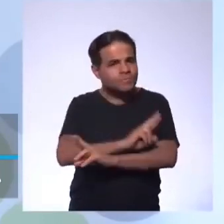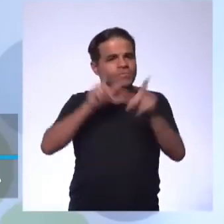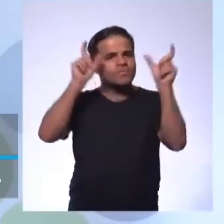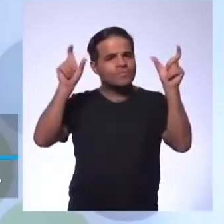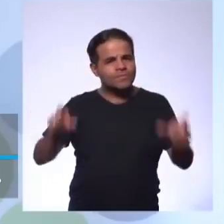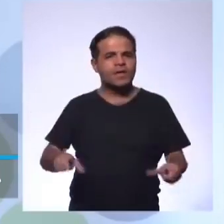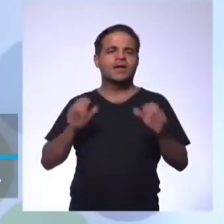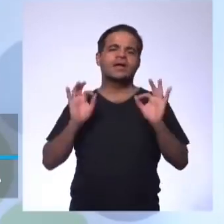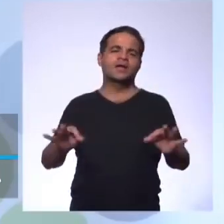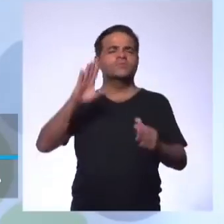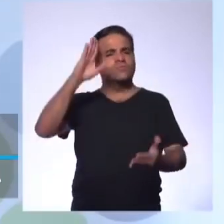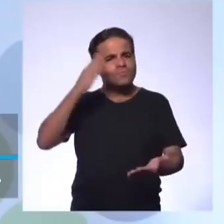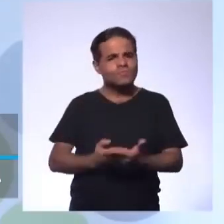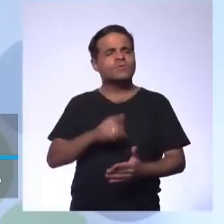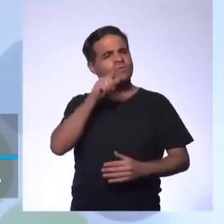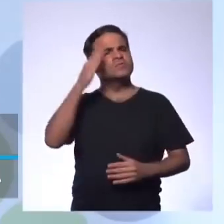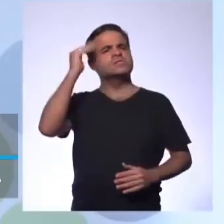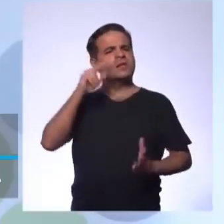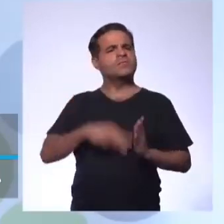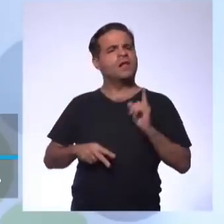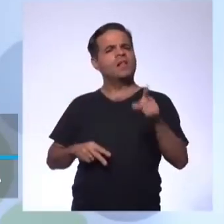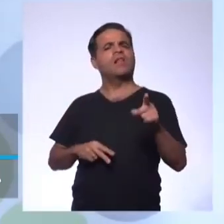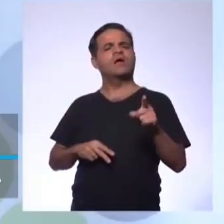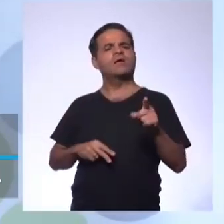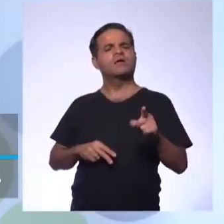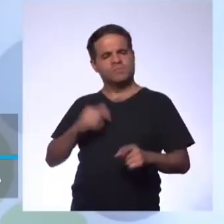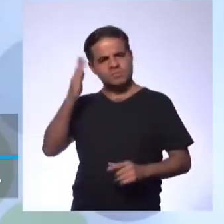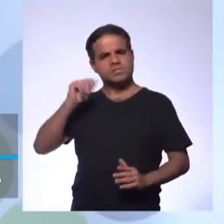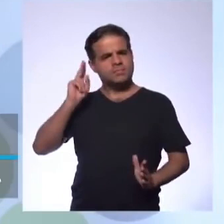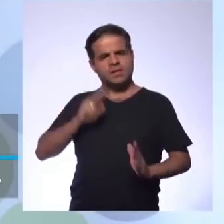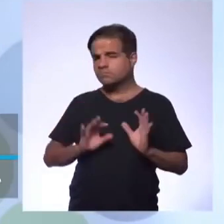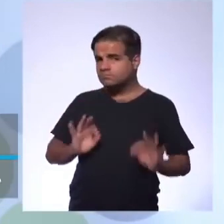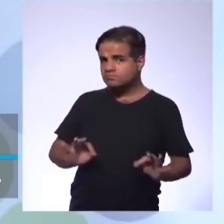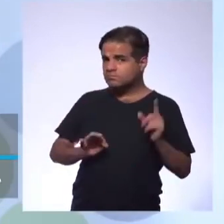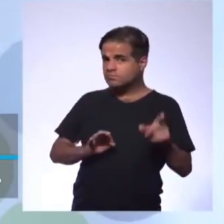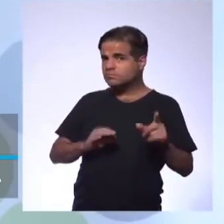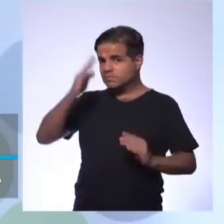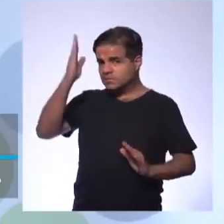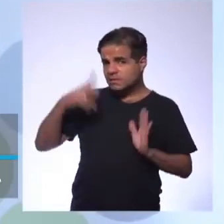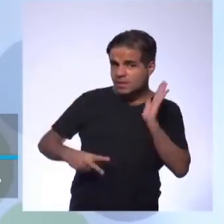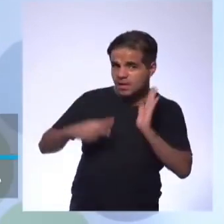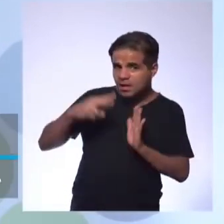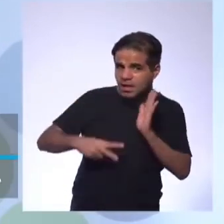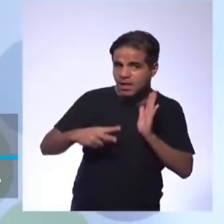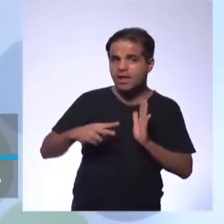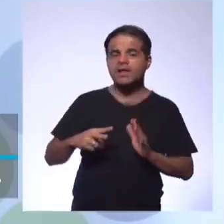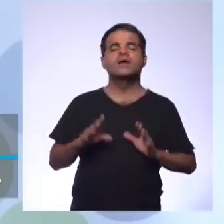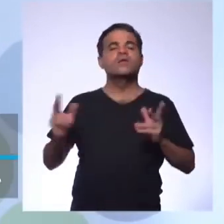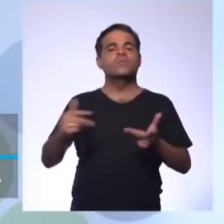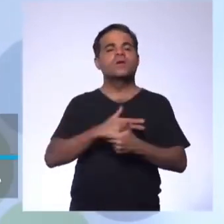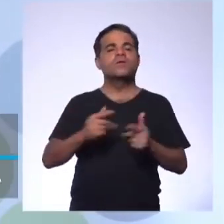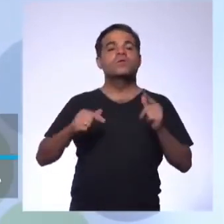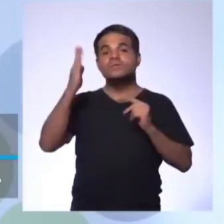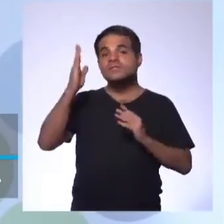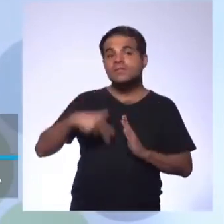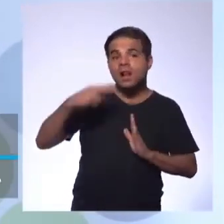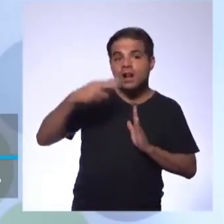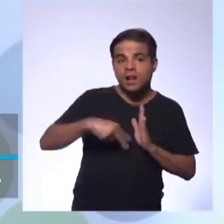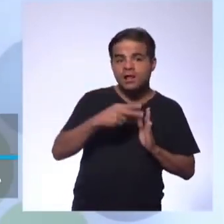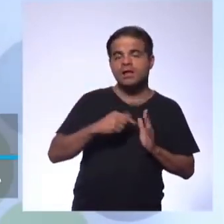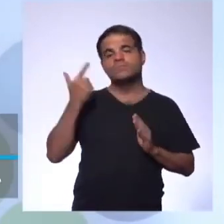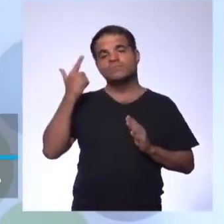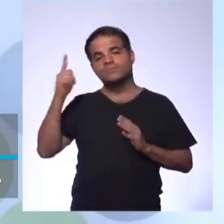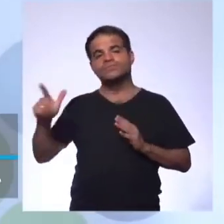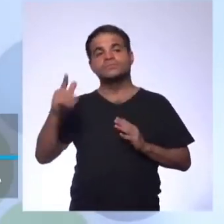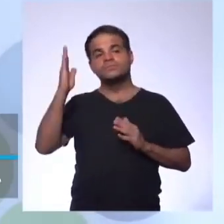E eu tenho certeza absoluta que você sabe ler. Será que sabe ler? Uma coisa é você saber ler, outra